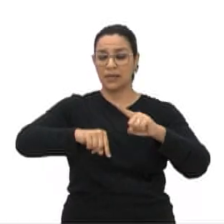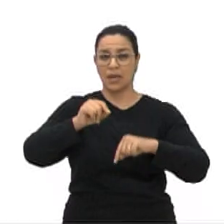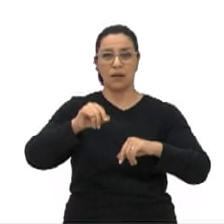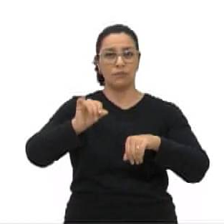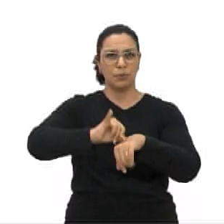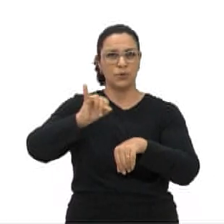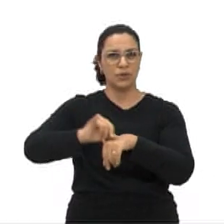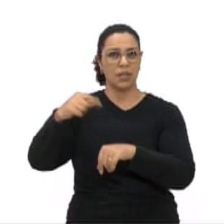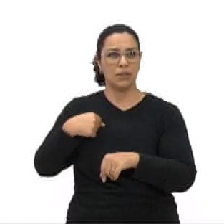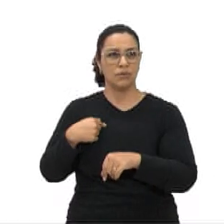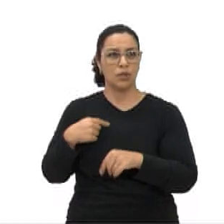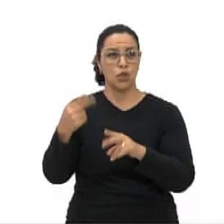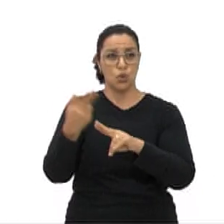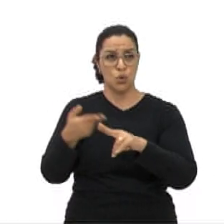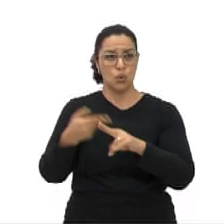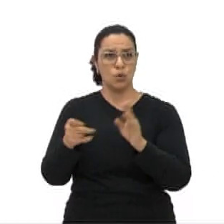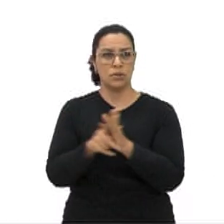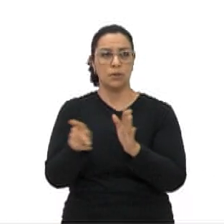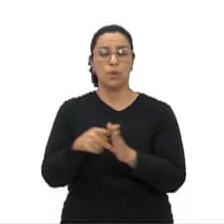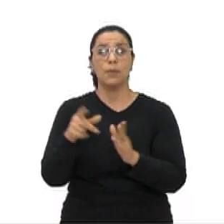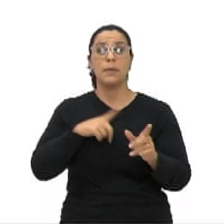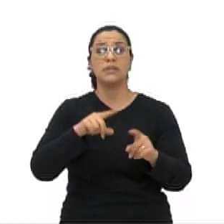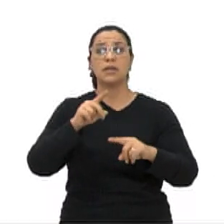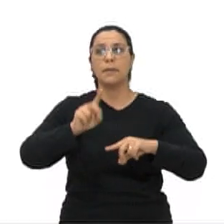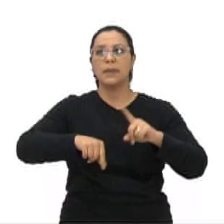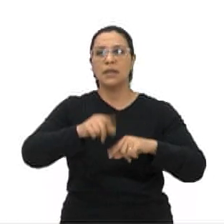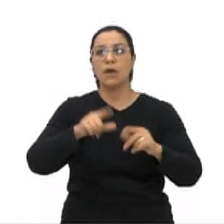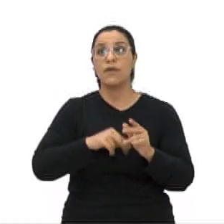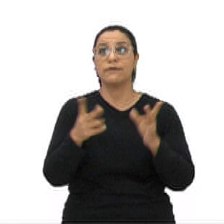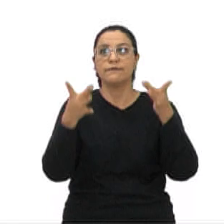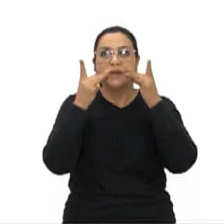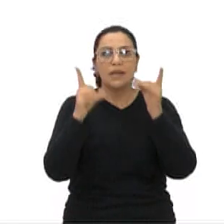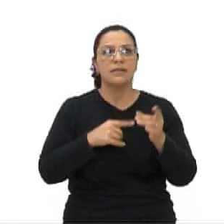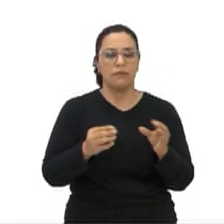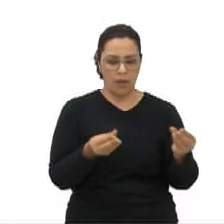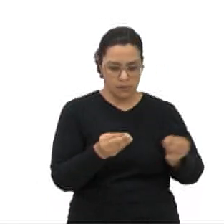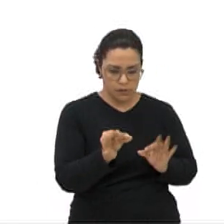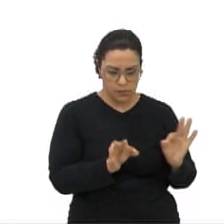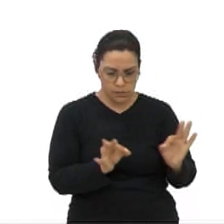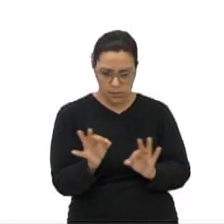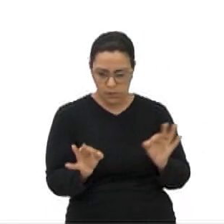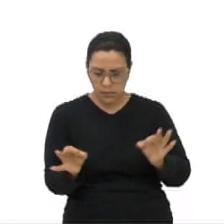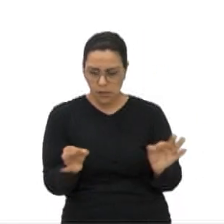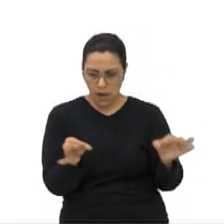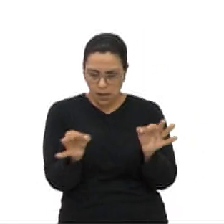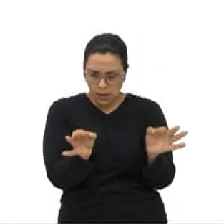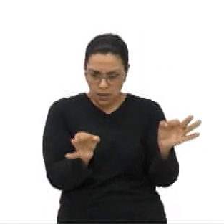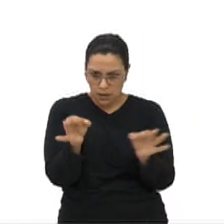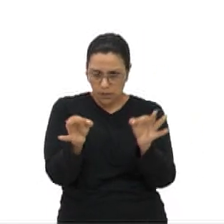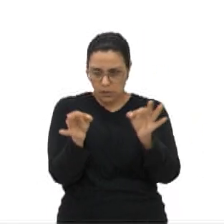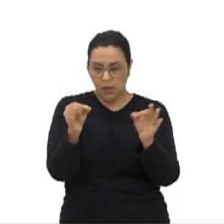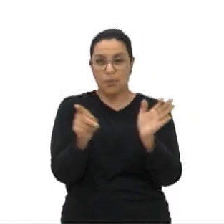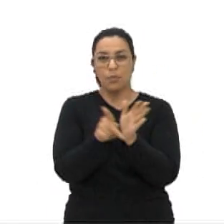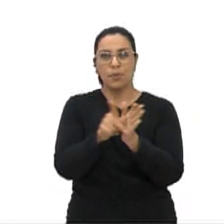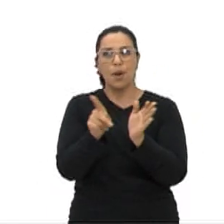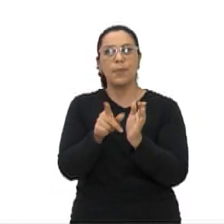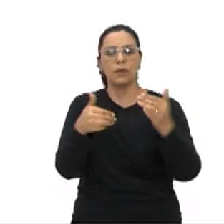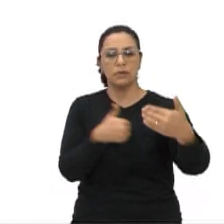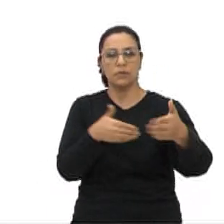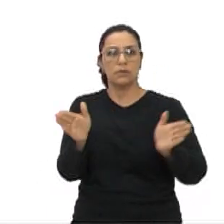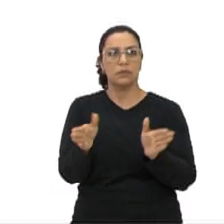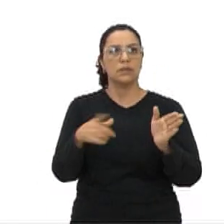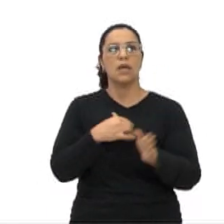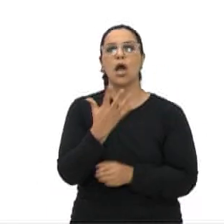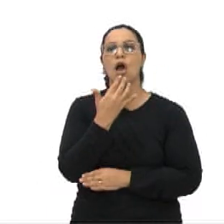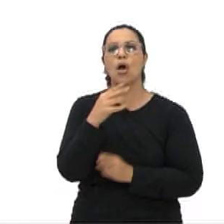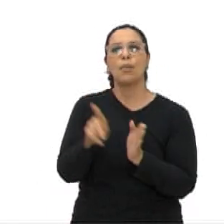ó, da natureza, como a natureza morta faz, porém esses objetos são reais mesmo, ele vai juntar e colocando em formas cúbicas ele. Essa cor